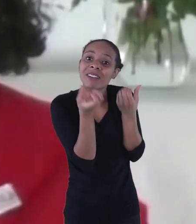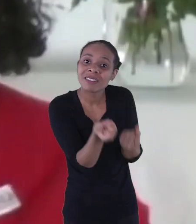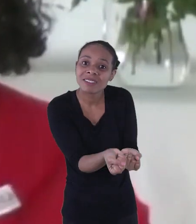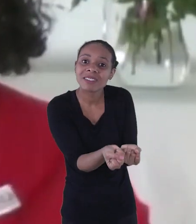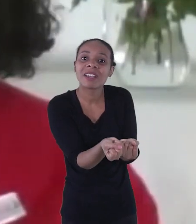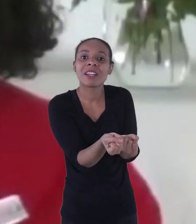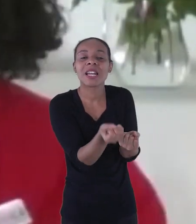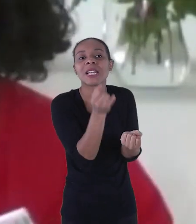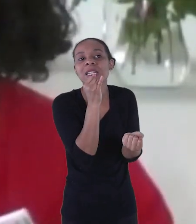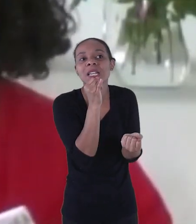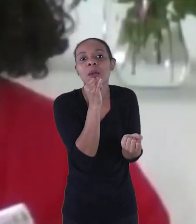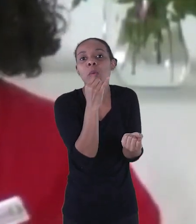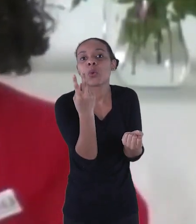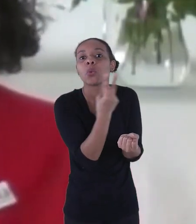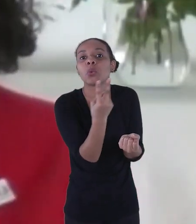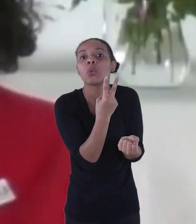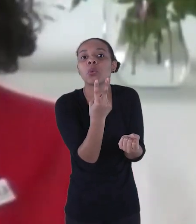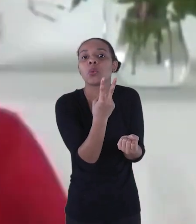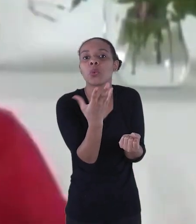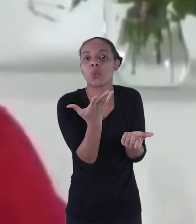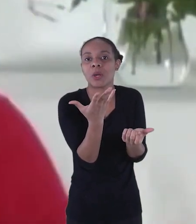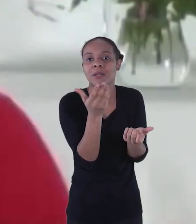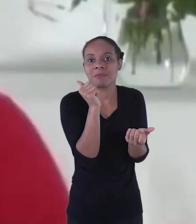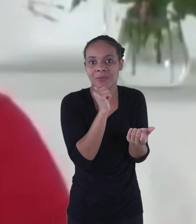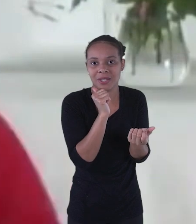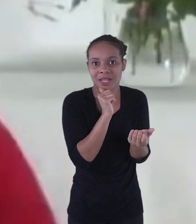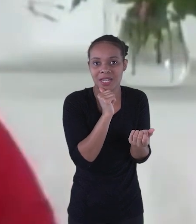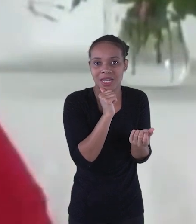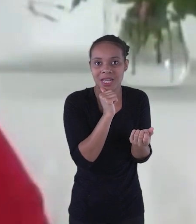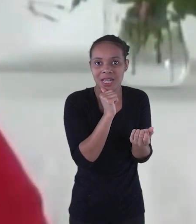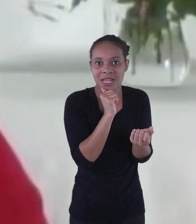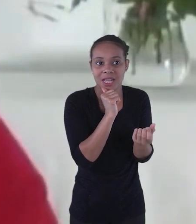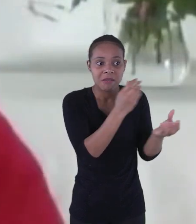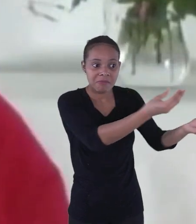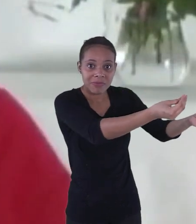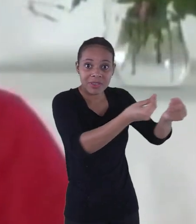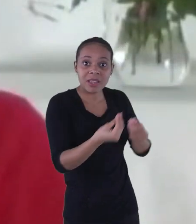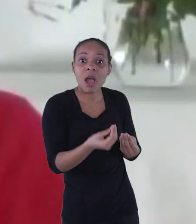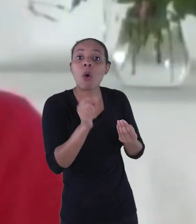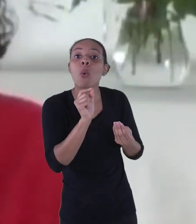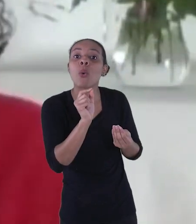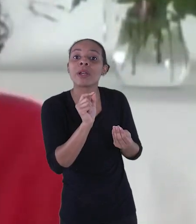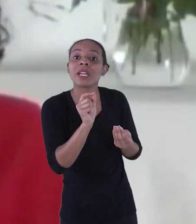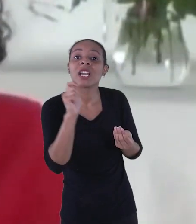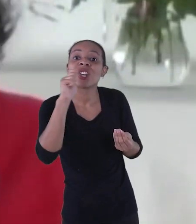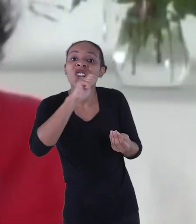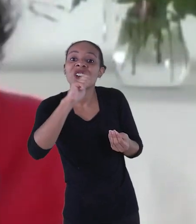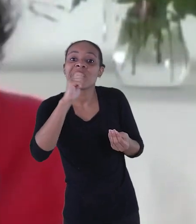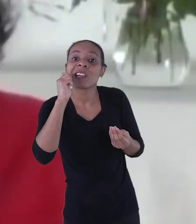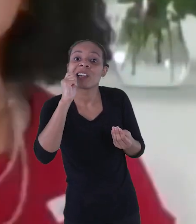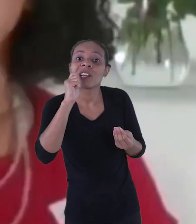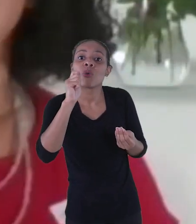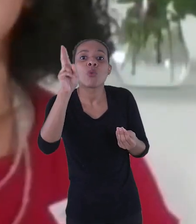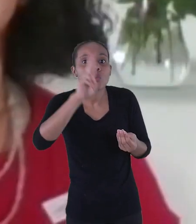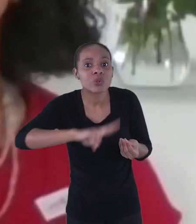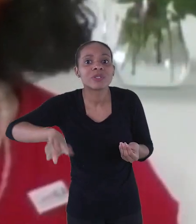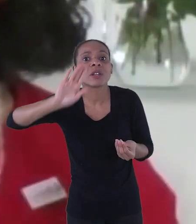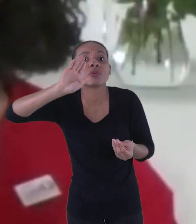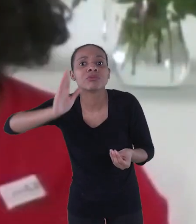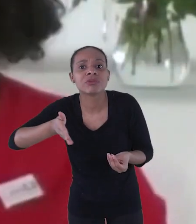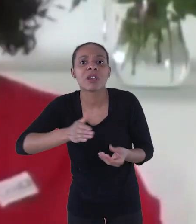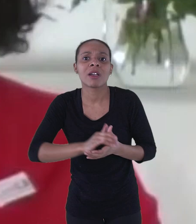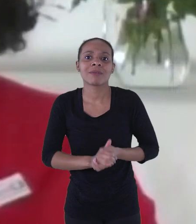umas meninas, quando ela faz uma proeza, ela ganha escova de dentes usadas em Diário de Bitita. E ela